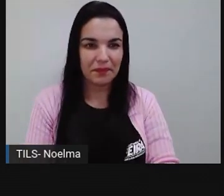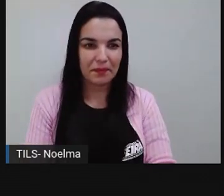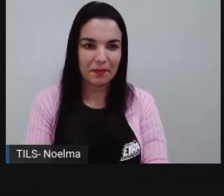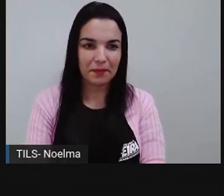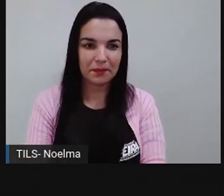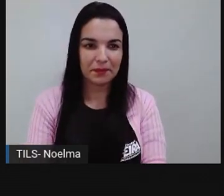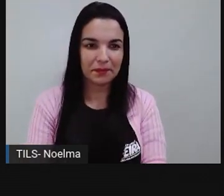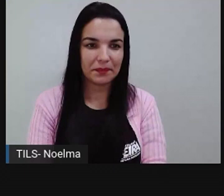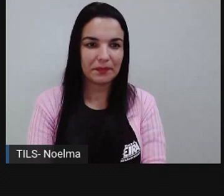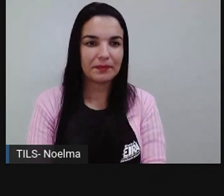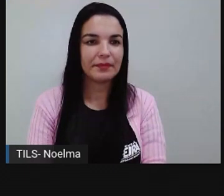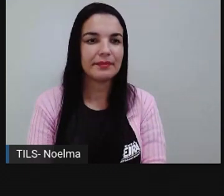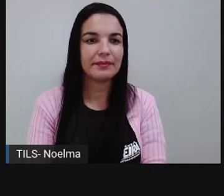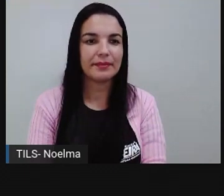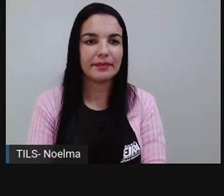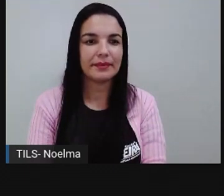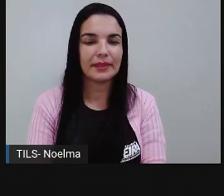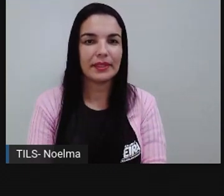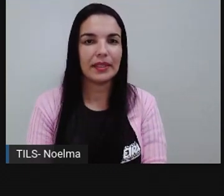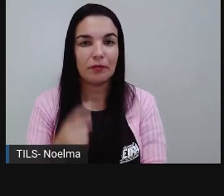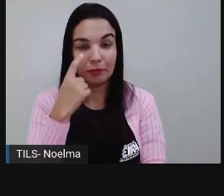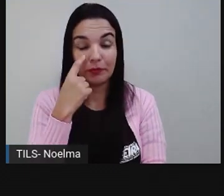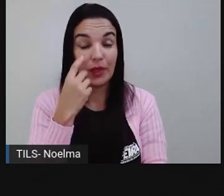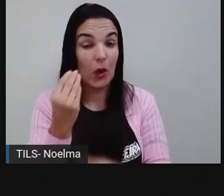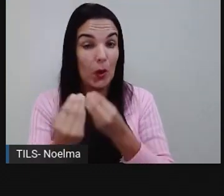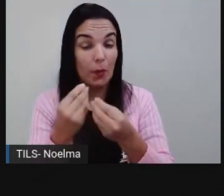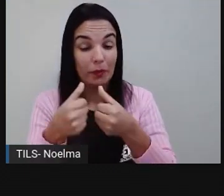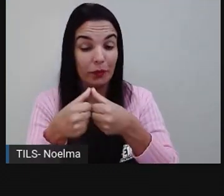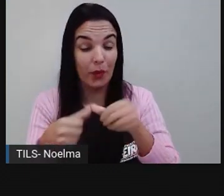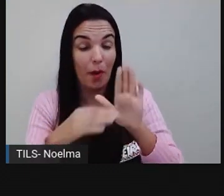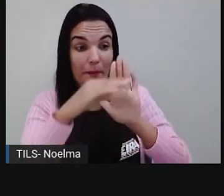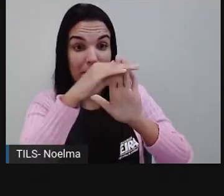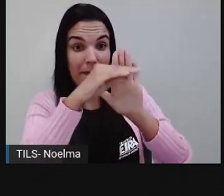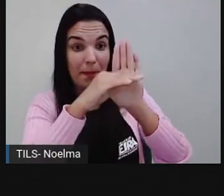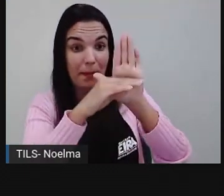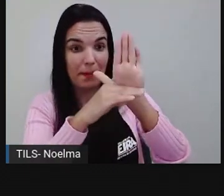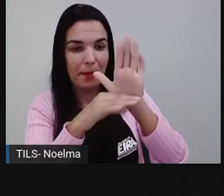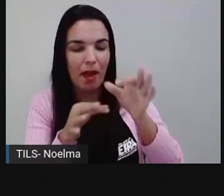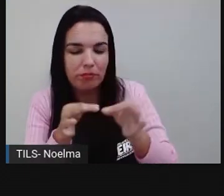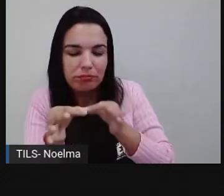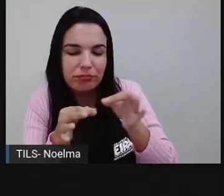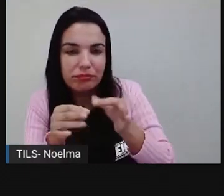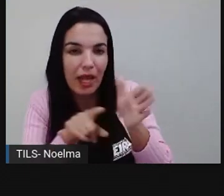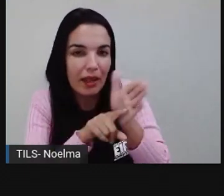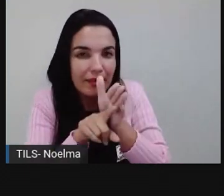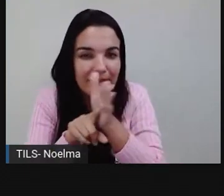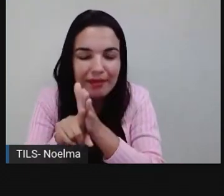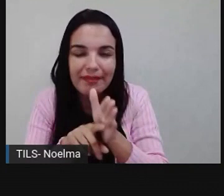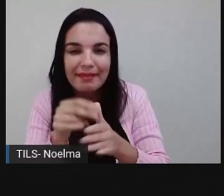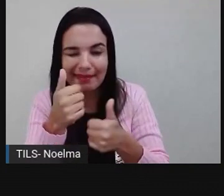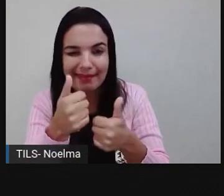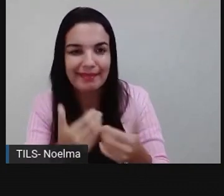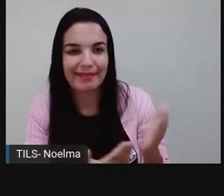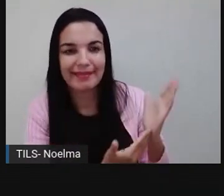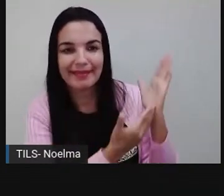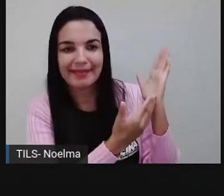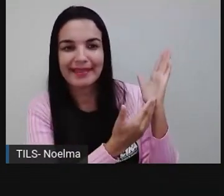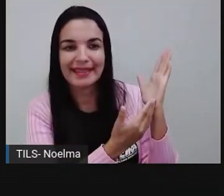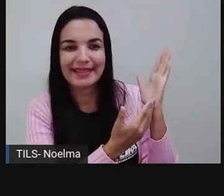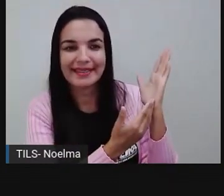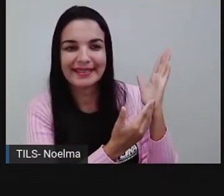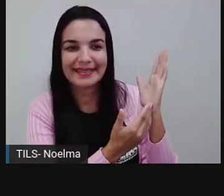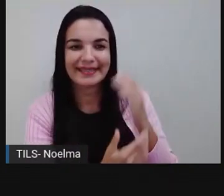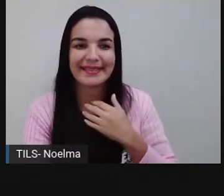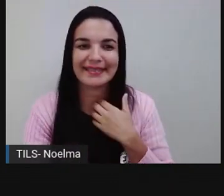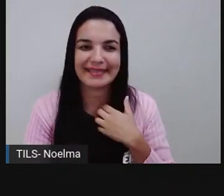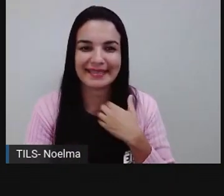Os verbos, as tabelinhas, para você, a tabelinha, na verdade, para vocês analisarem aqui como foi que ficou. Aqui